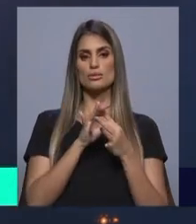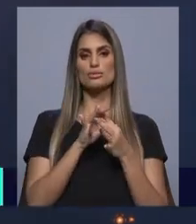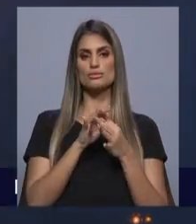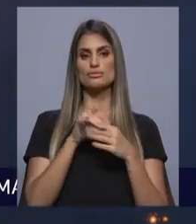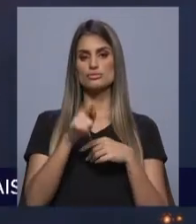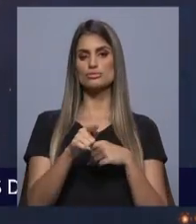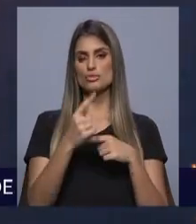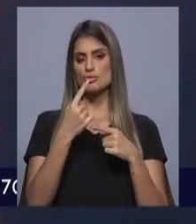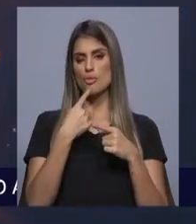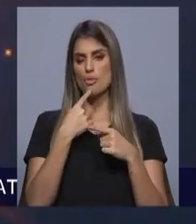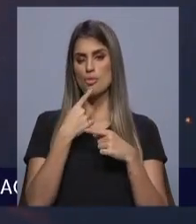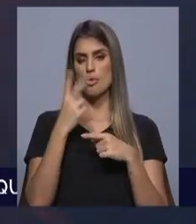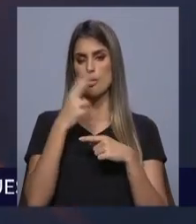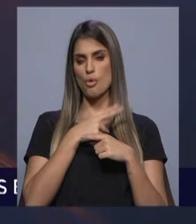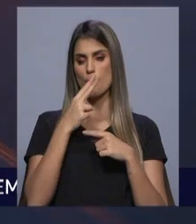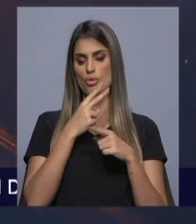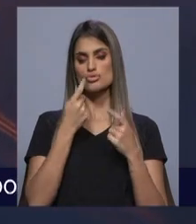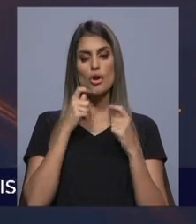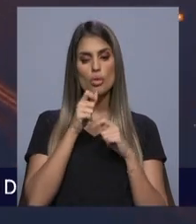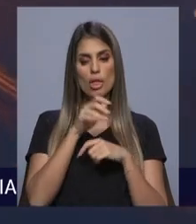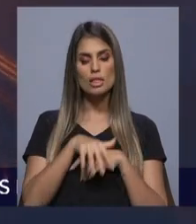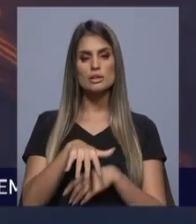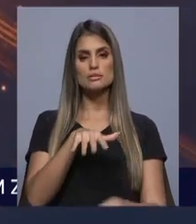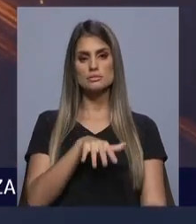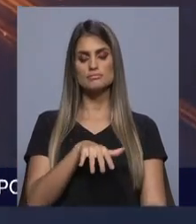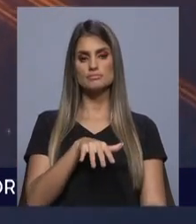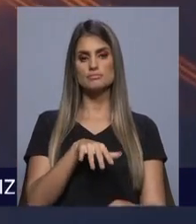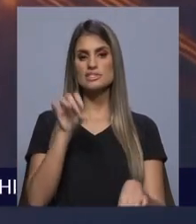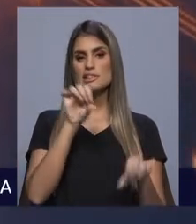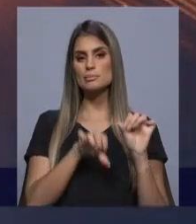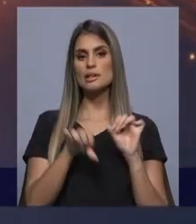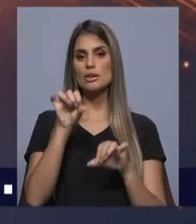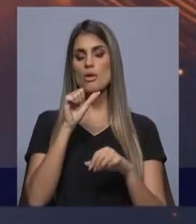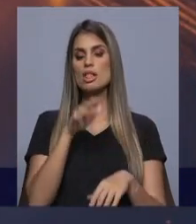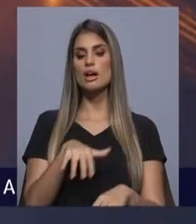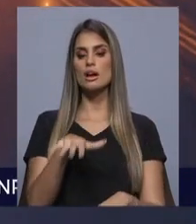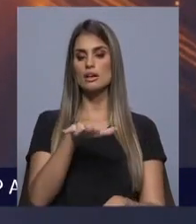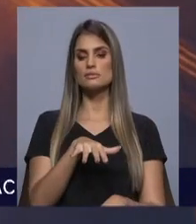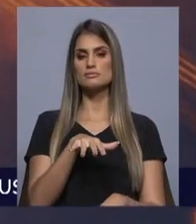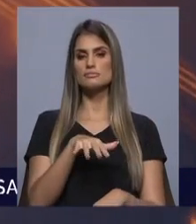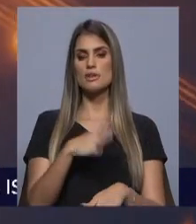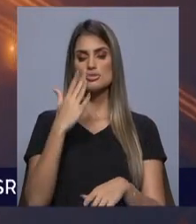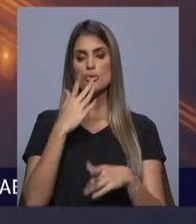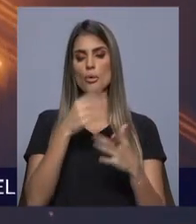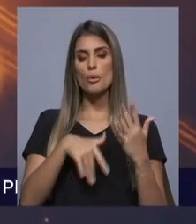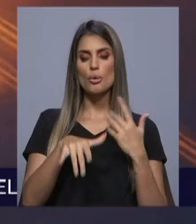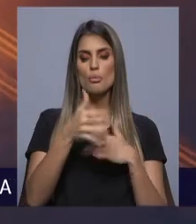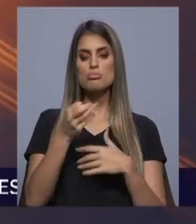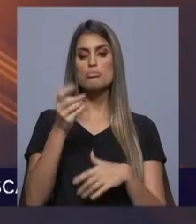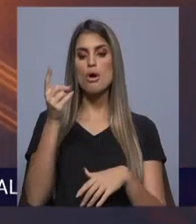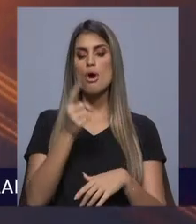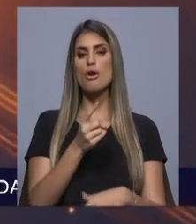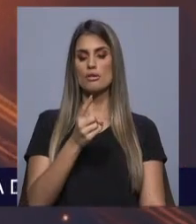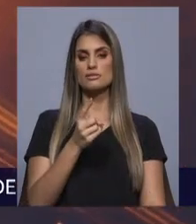deste tipo de elementos. Onde é que se esconde o resto desta química da vida? Será que é em grãos de poeira que são de